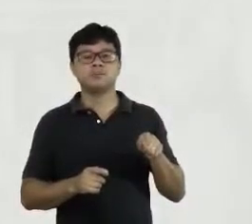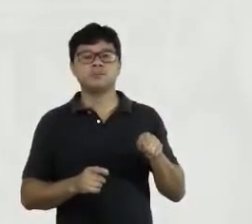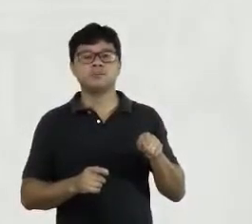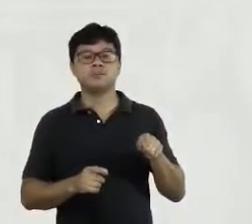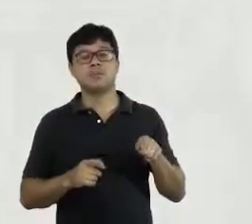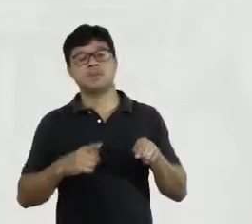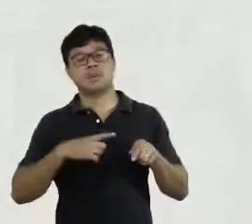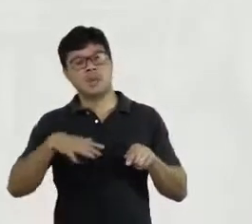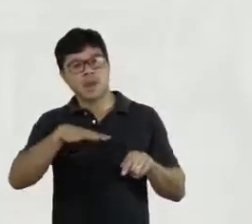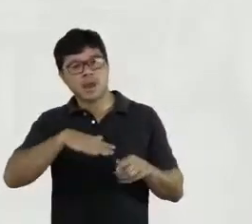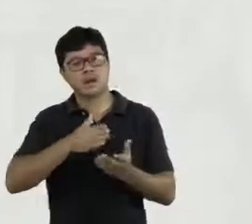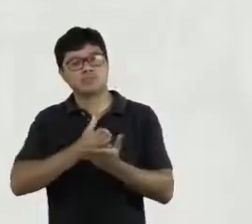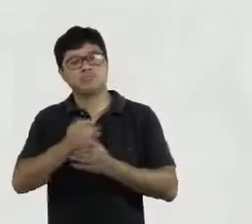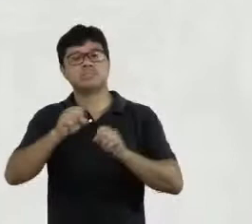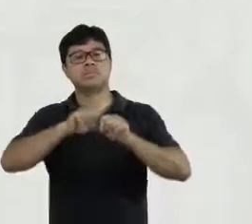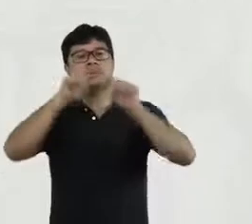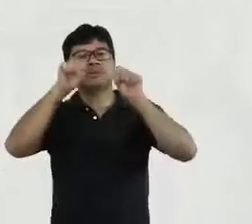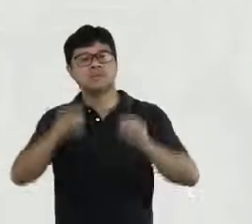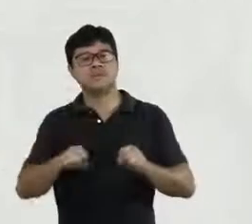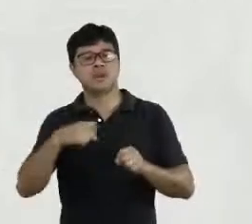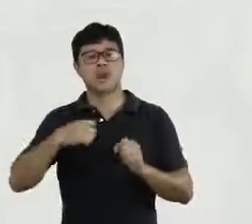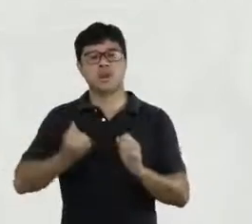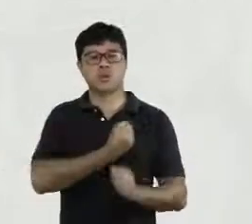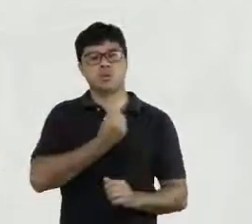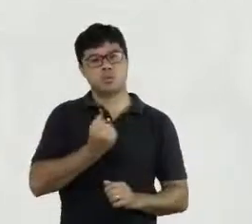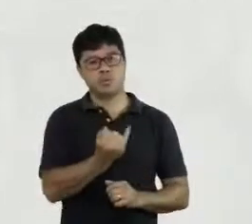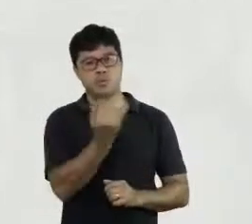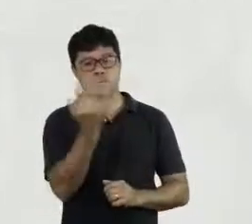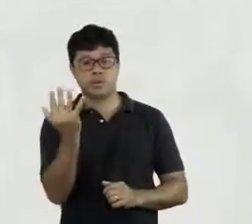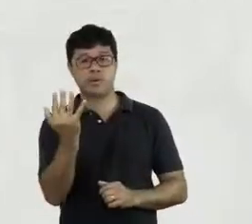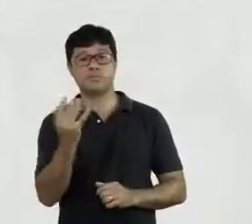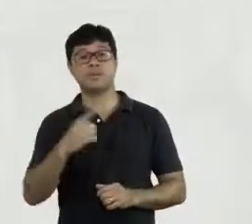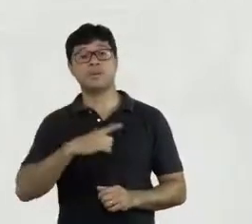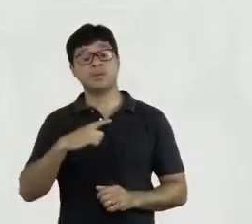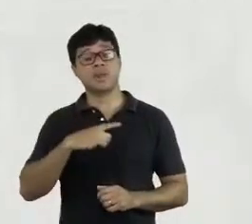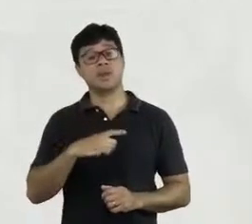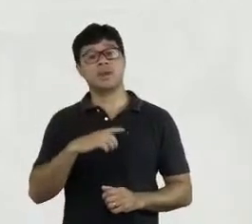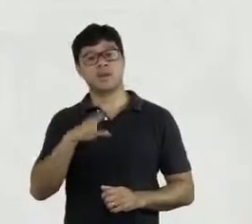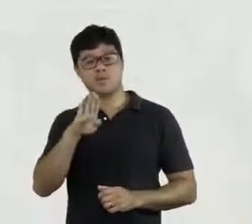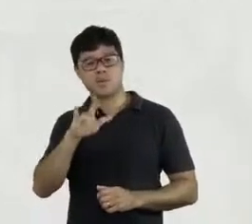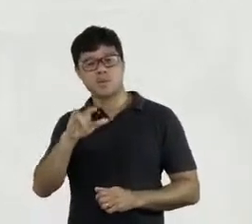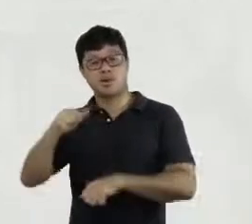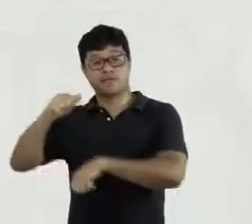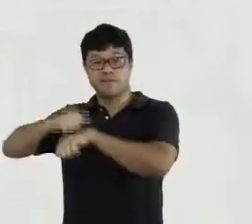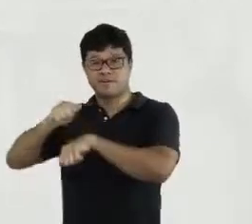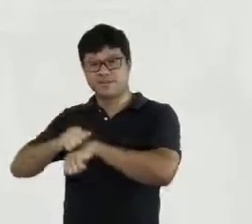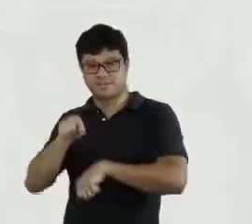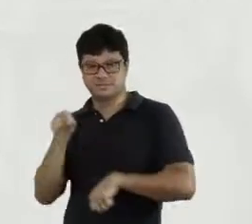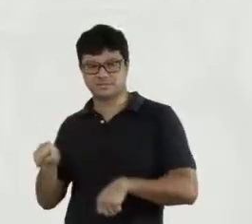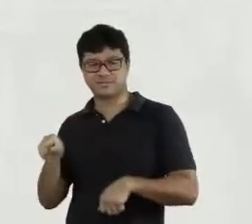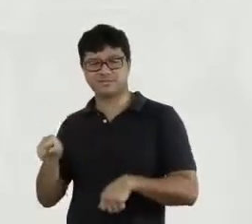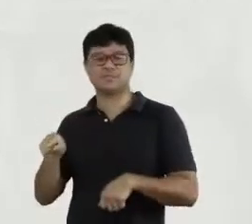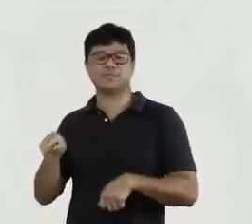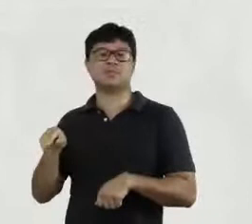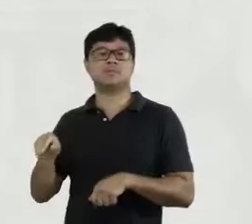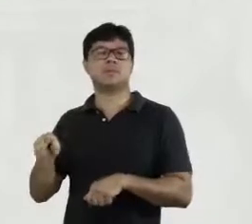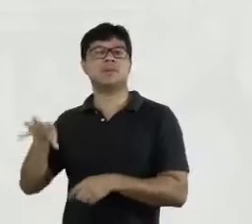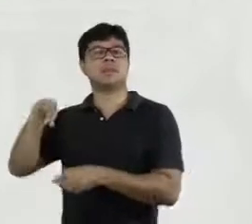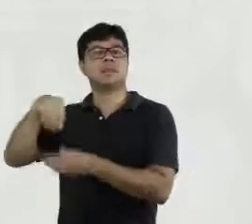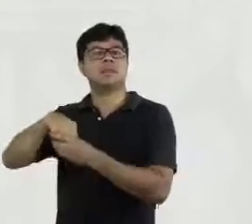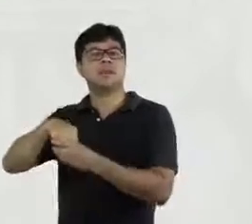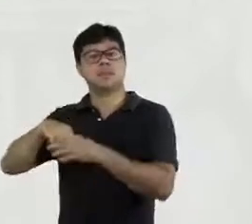ramo sistemático, também conhecidas como enumerativas. E nas bibliografias físicas, as